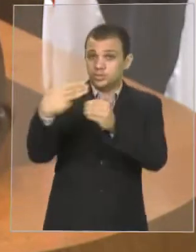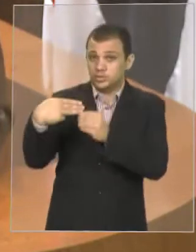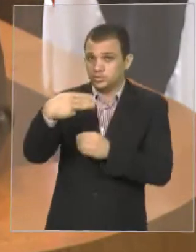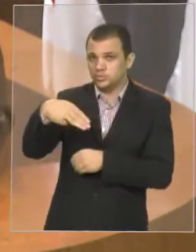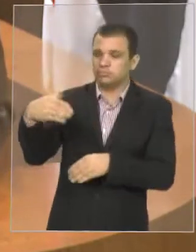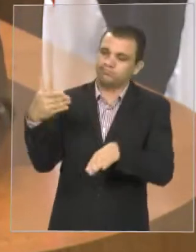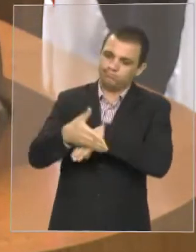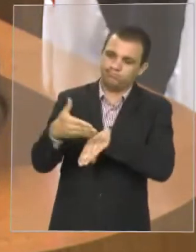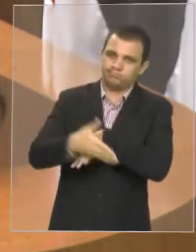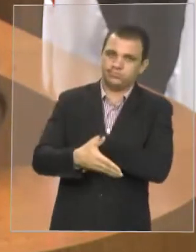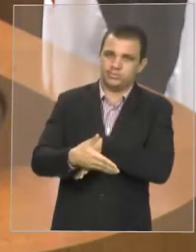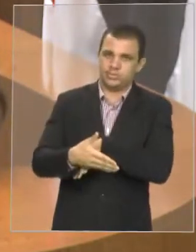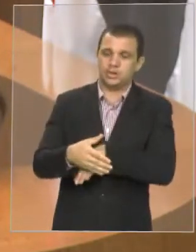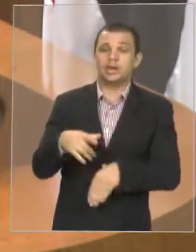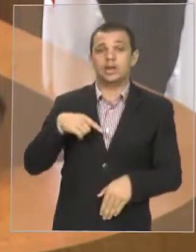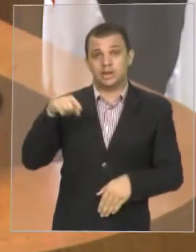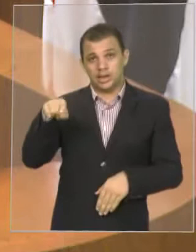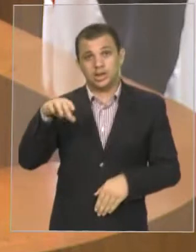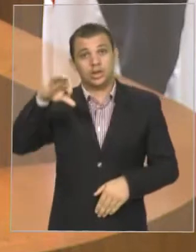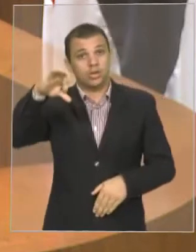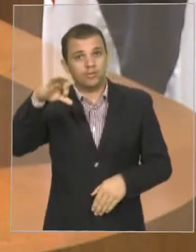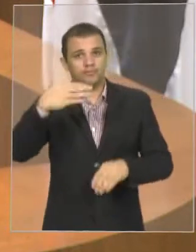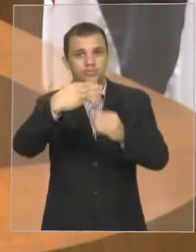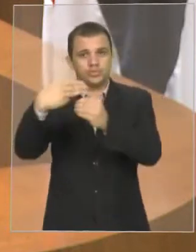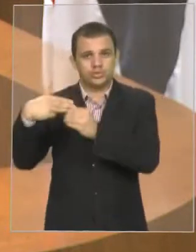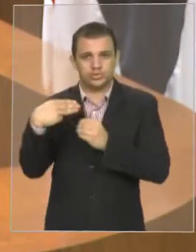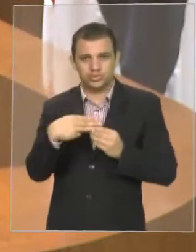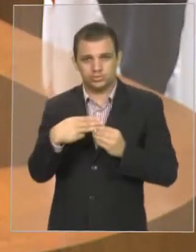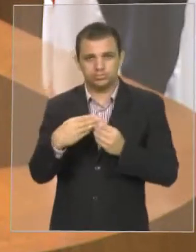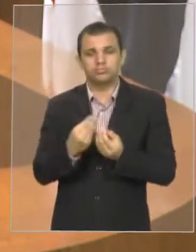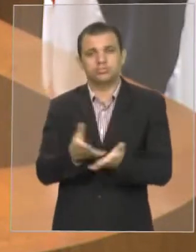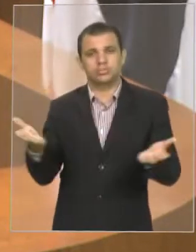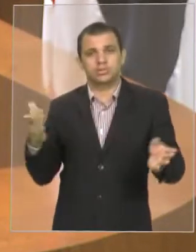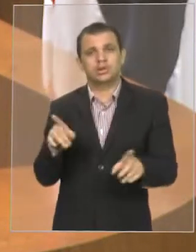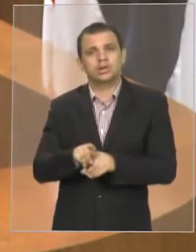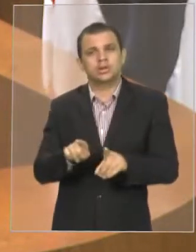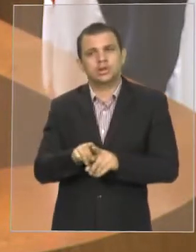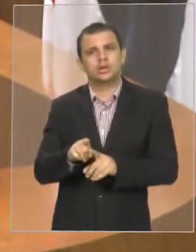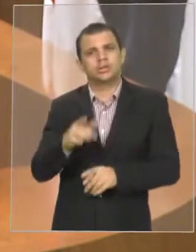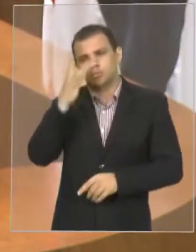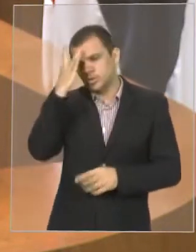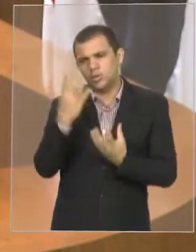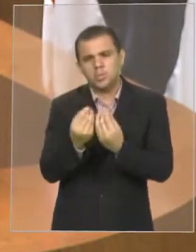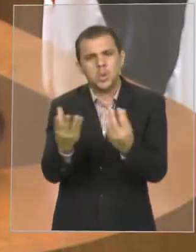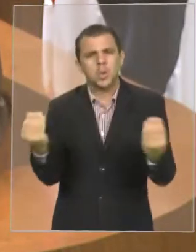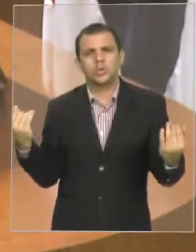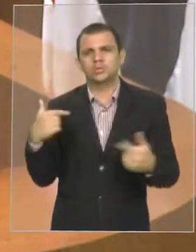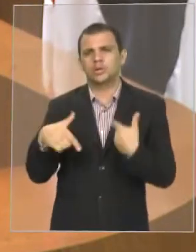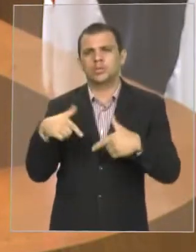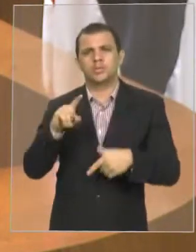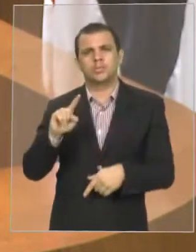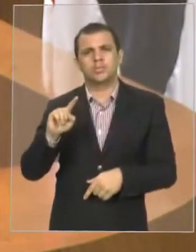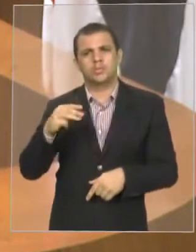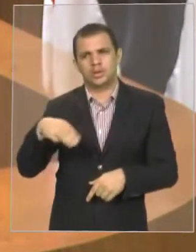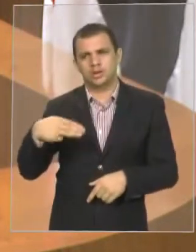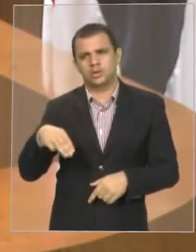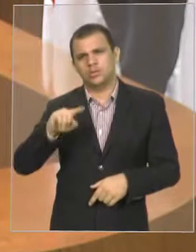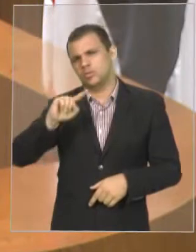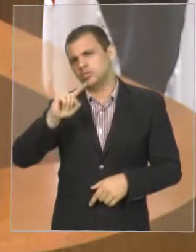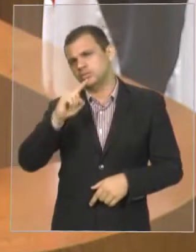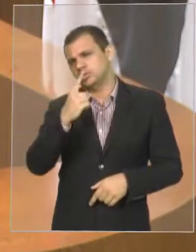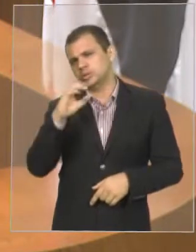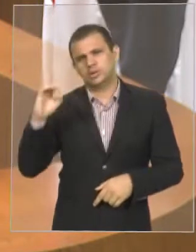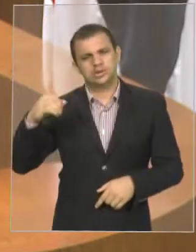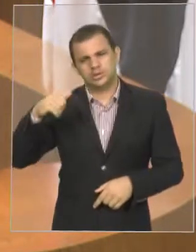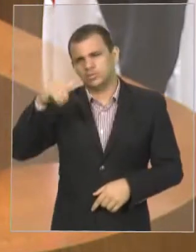9 municípios foram contemplados. Centenas de trabalhadores maranhenses contemplados. Então, eu aqui presto contas a esta casa dessa iniciativa